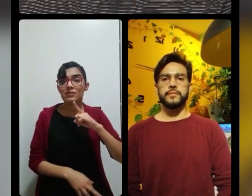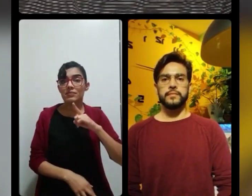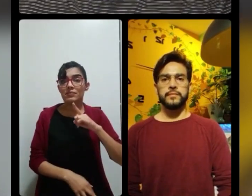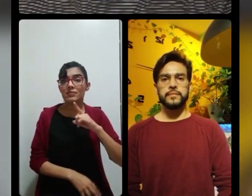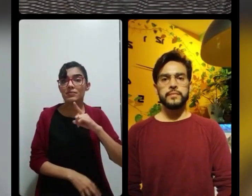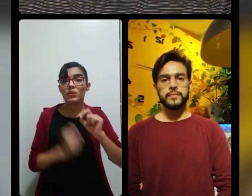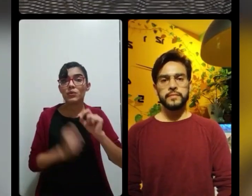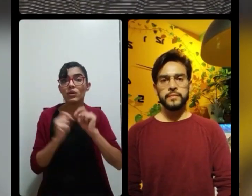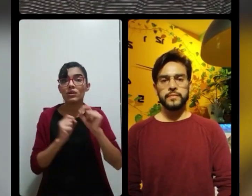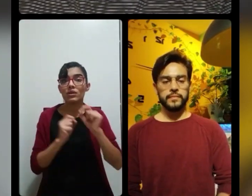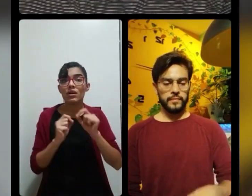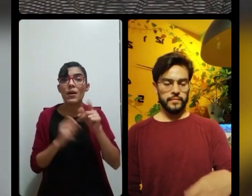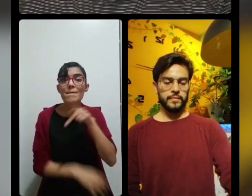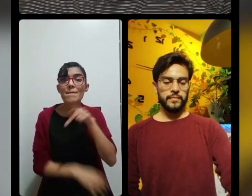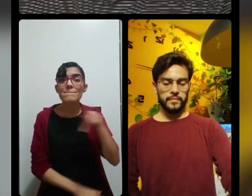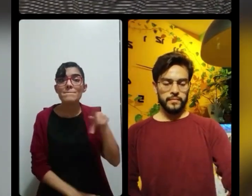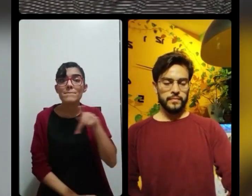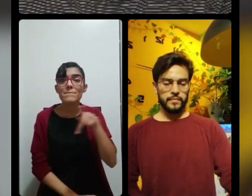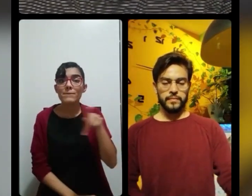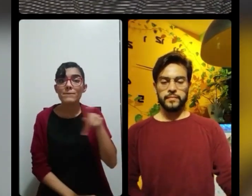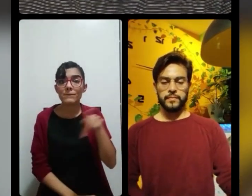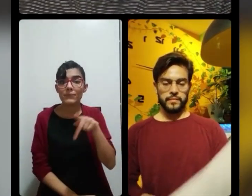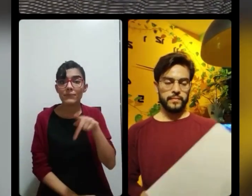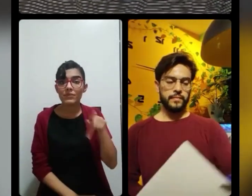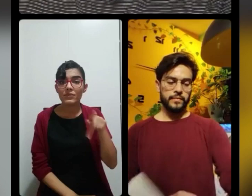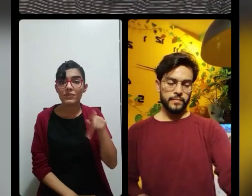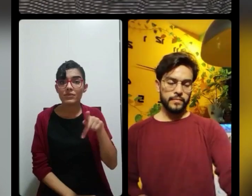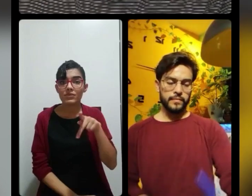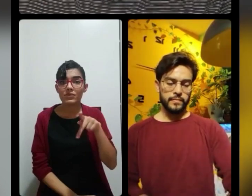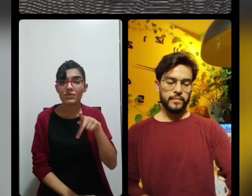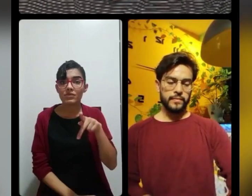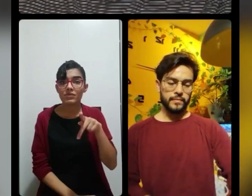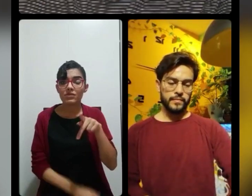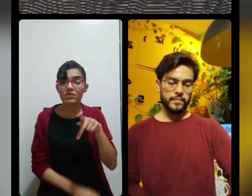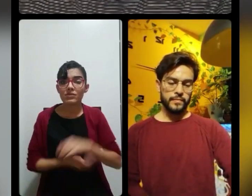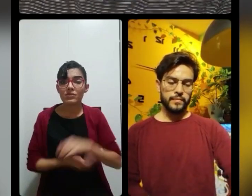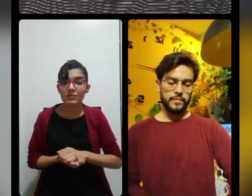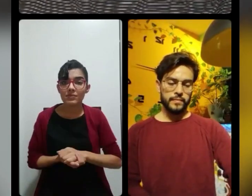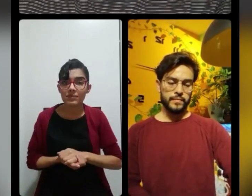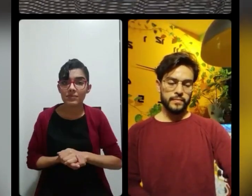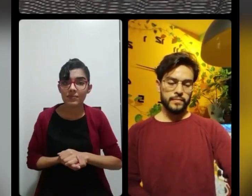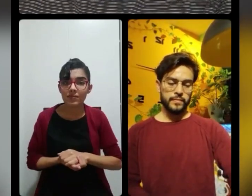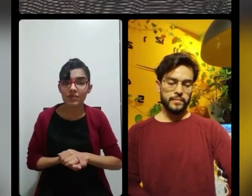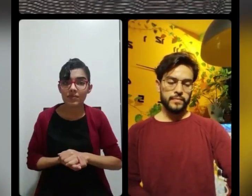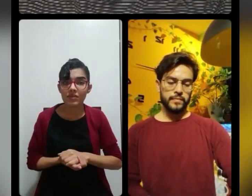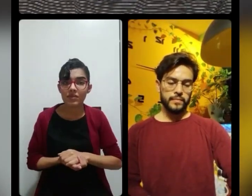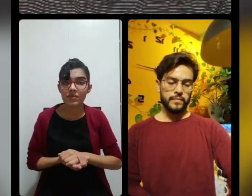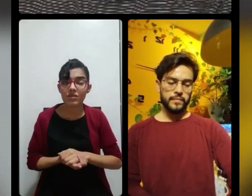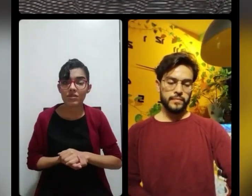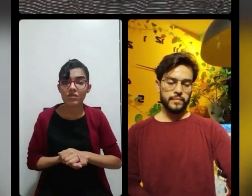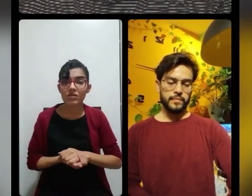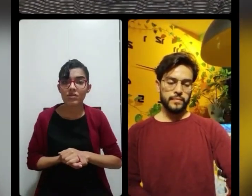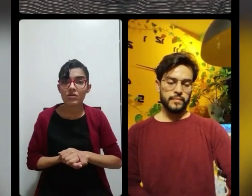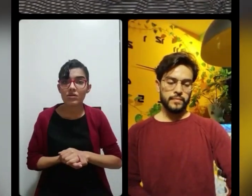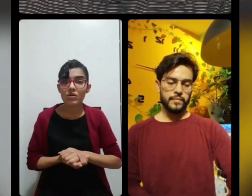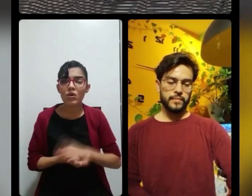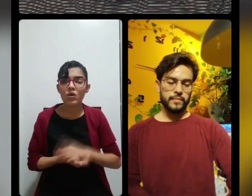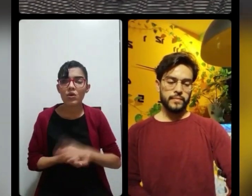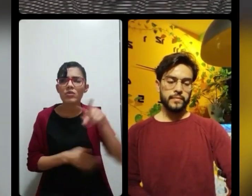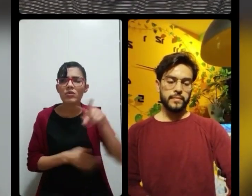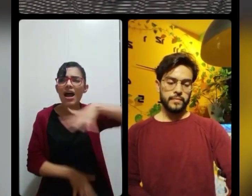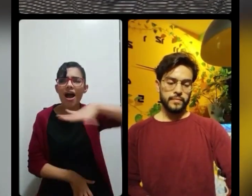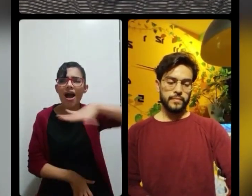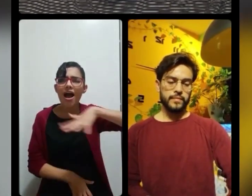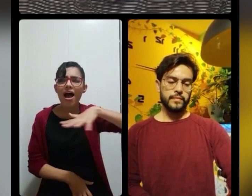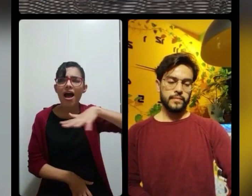Galard, que editou o livro originalmente na França. Ele foi professor da área de etnografia e antropologia da USP. Quando